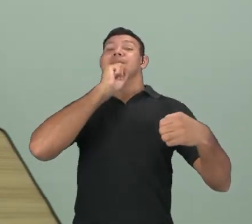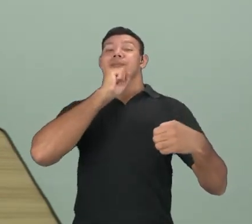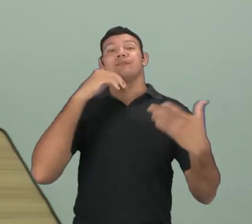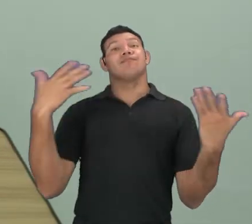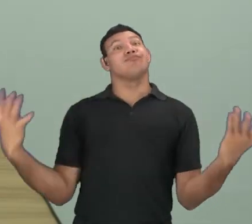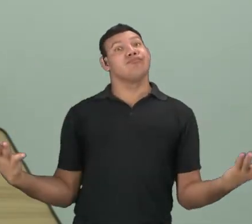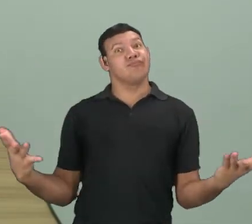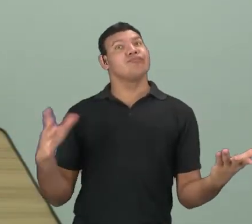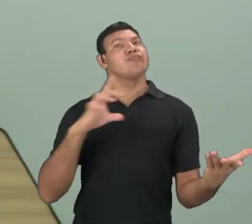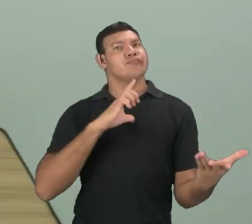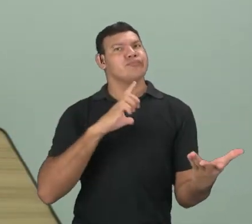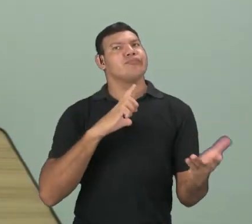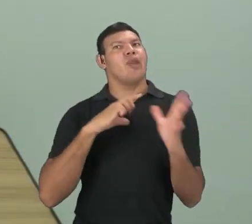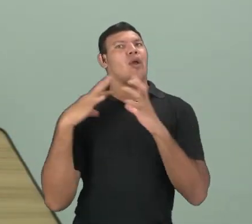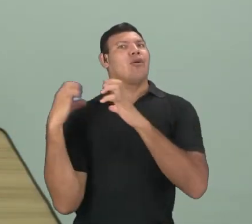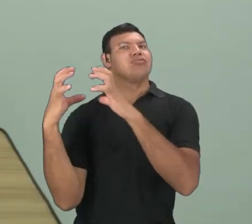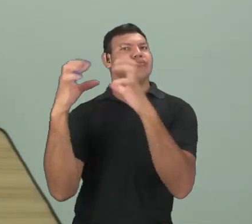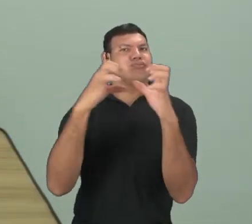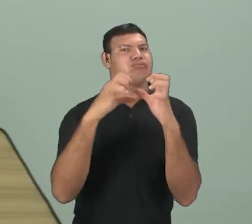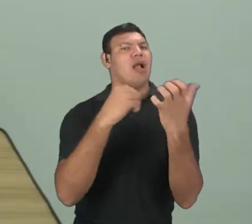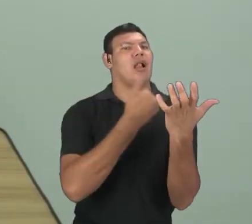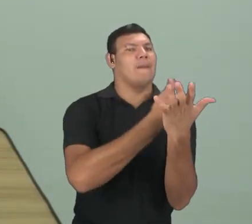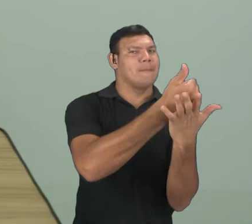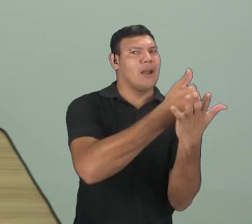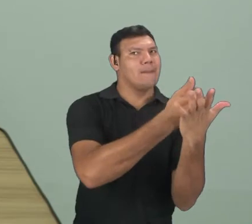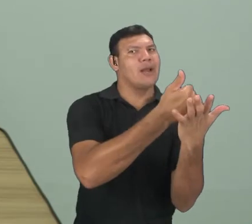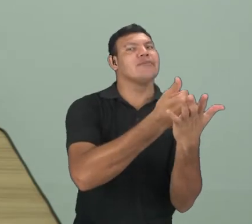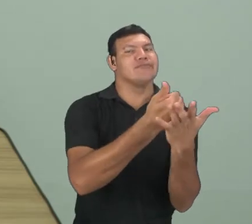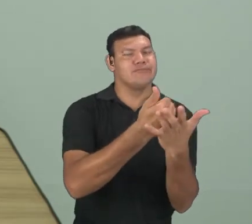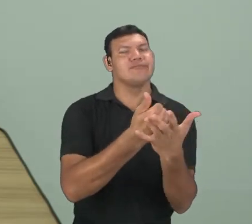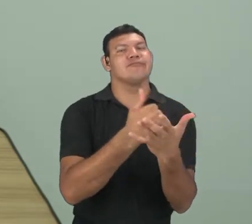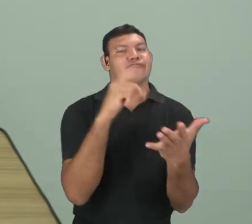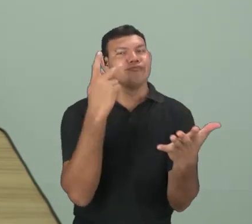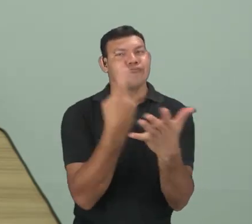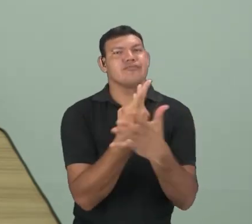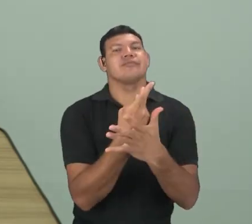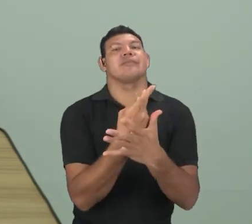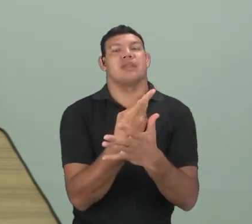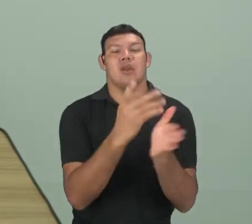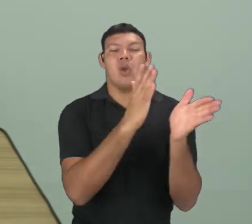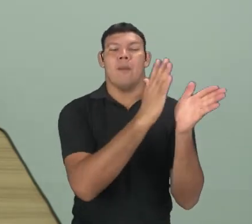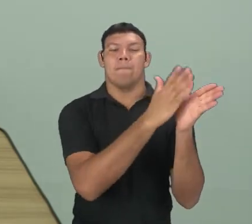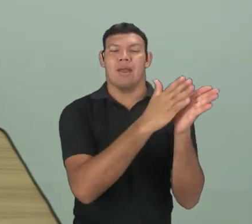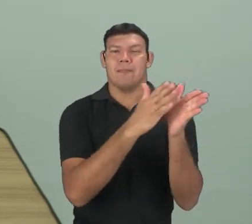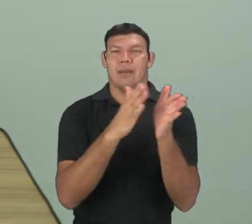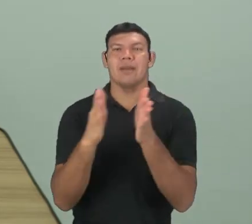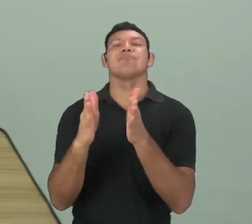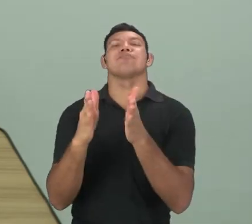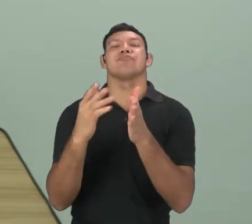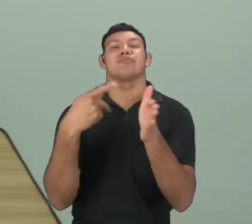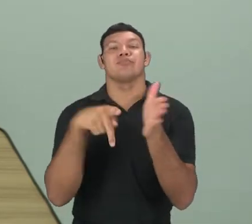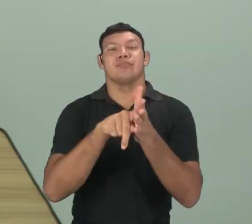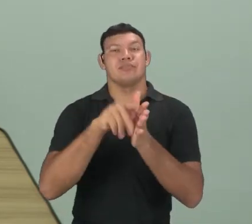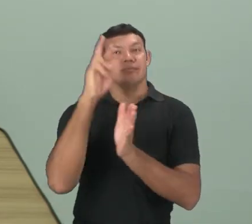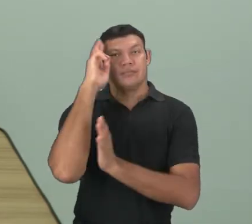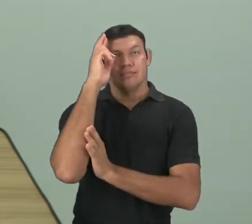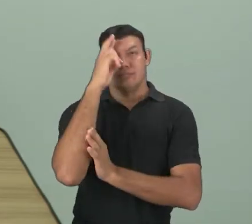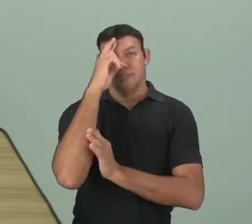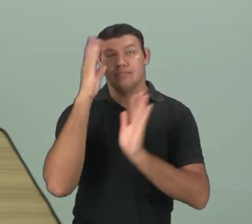Então, isso são os conflitos, são as situações que vão acontecendo durante todo o enredo da história,